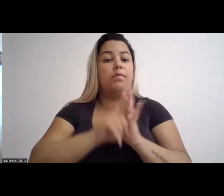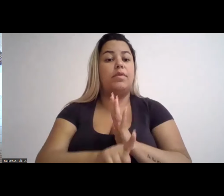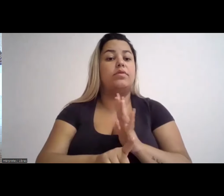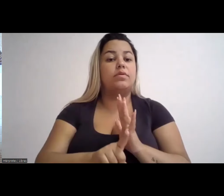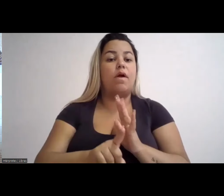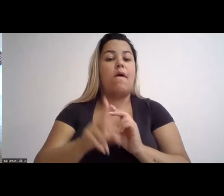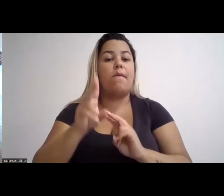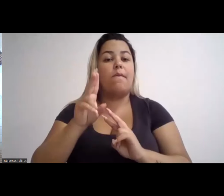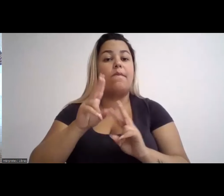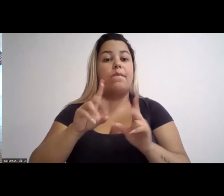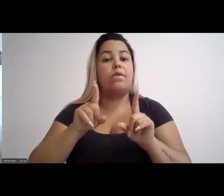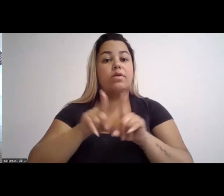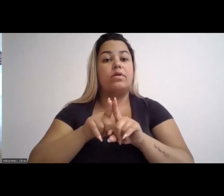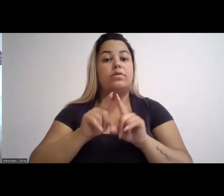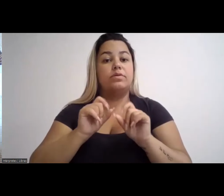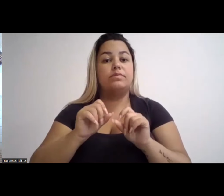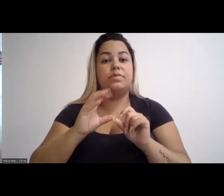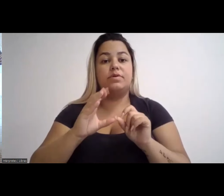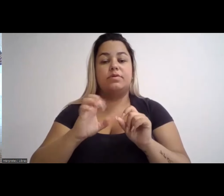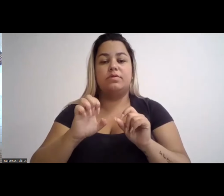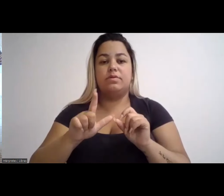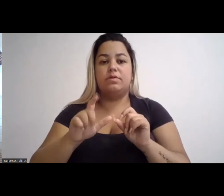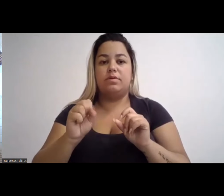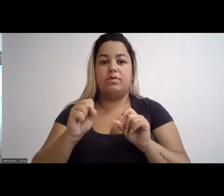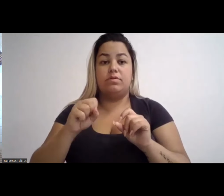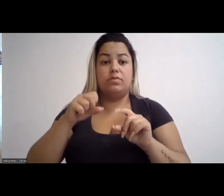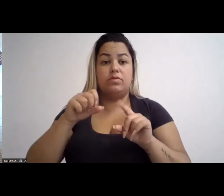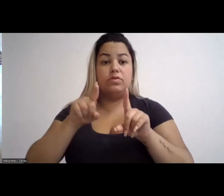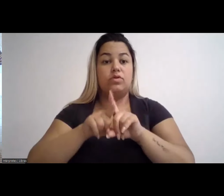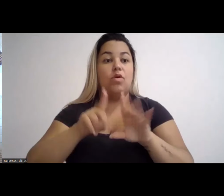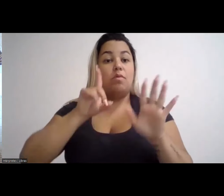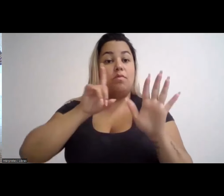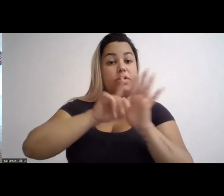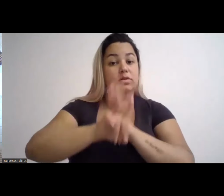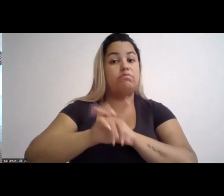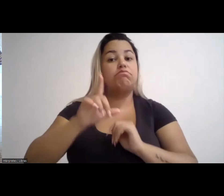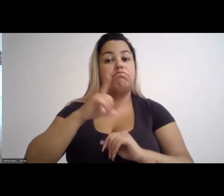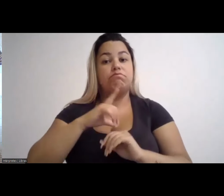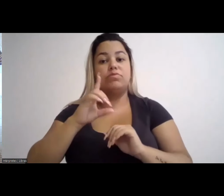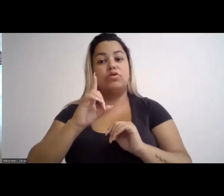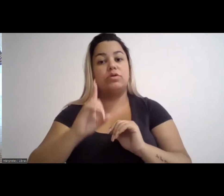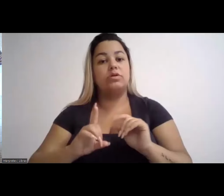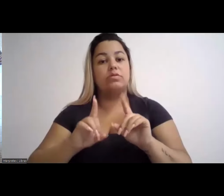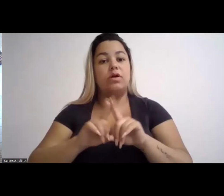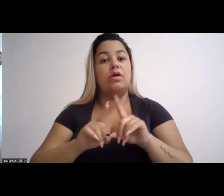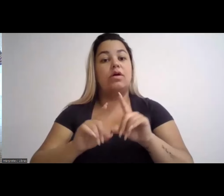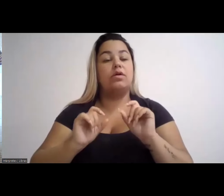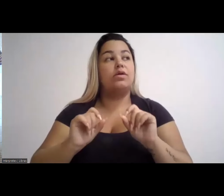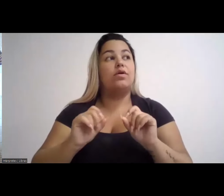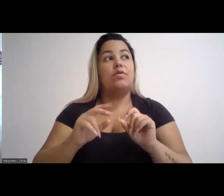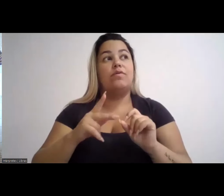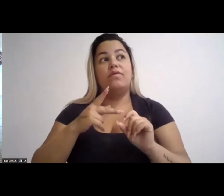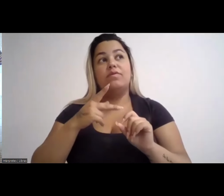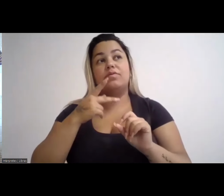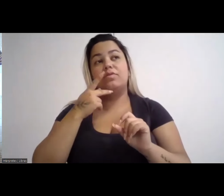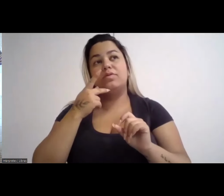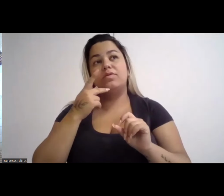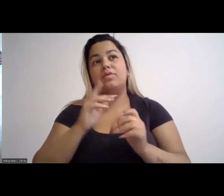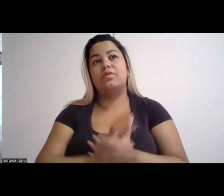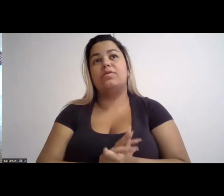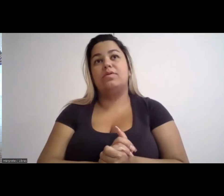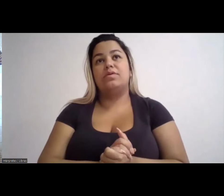aqui para vocês. Celso pergunta isso, quem tem direito à criatividade? A gente tem falado muito de direitos culturais,